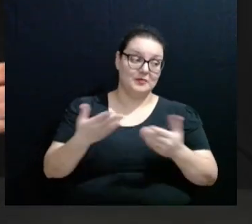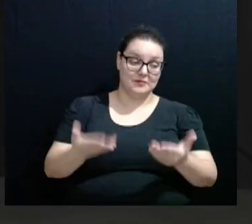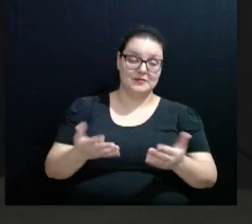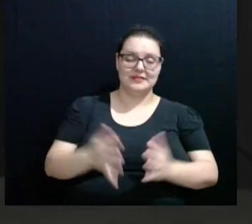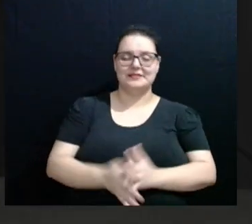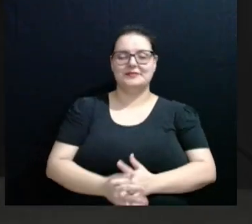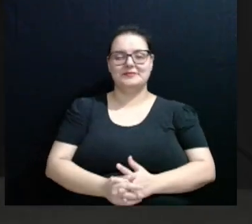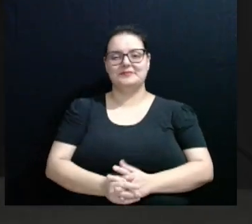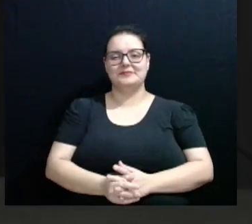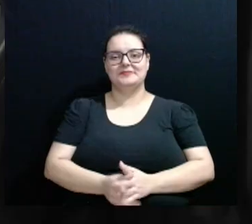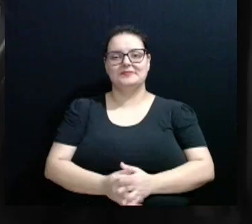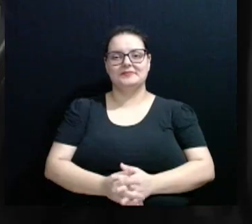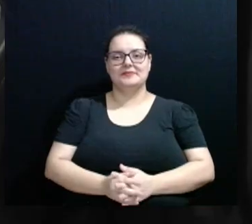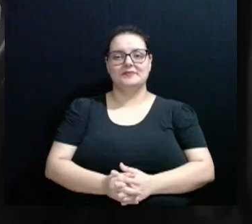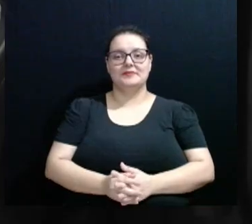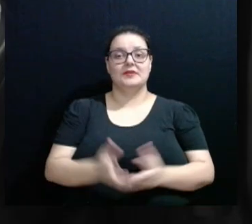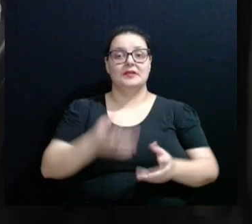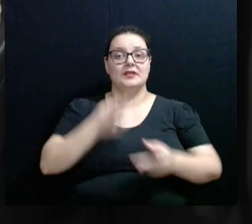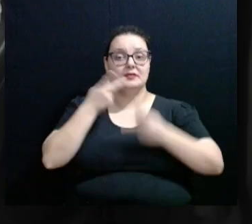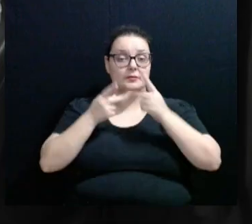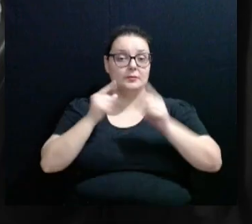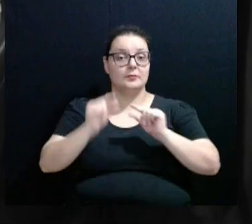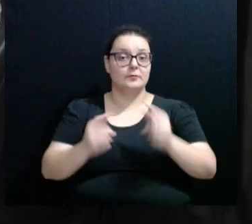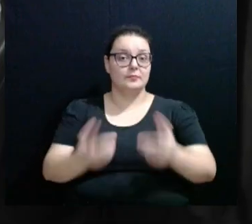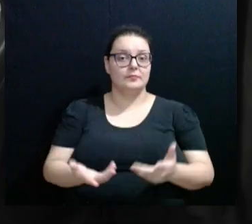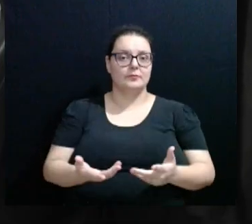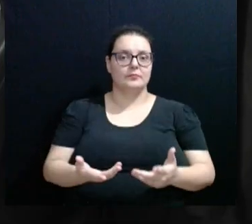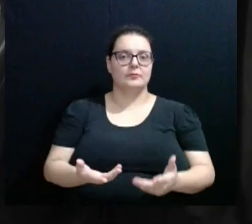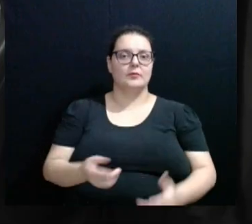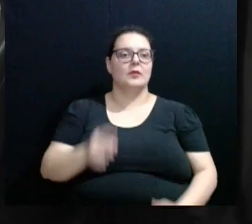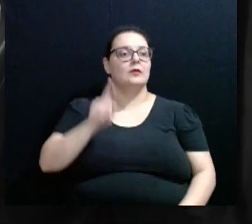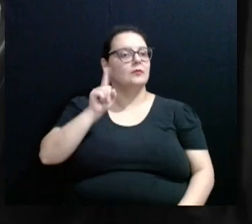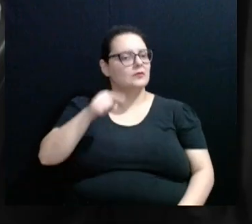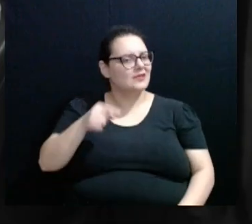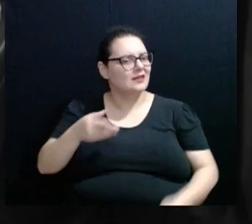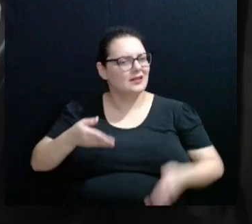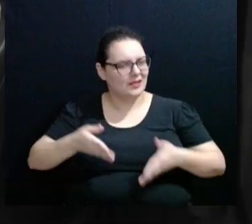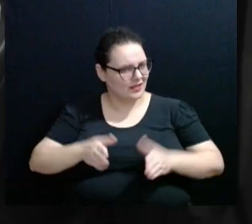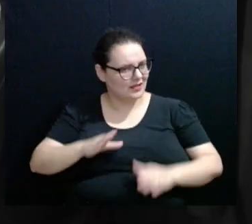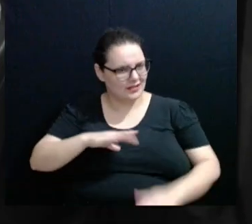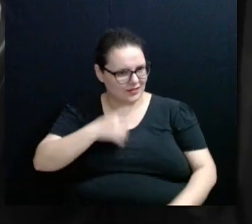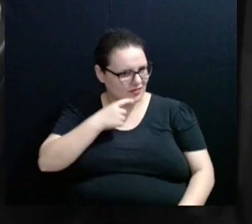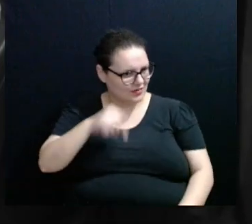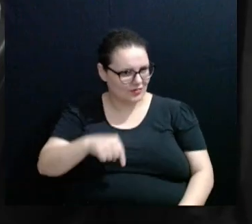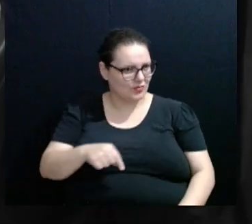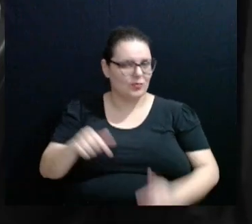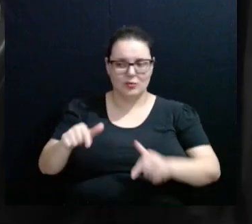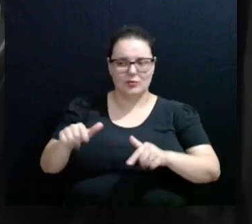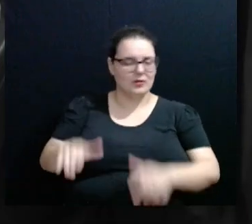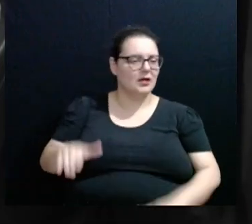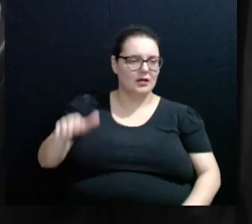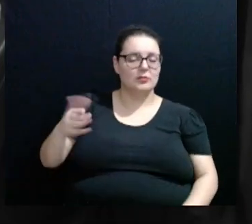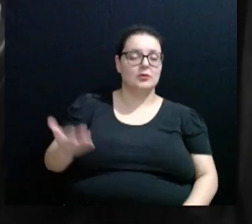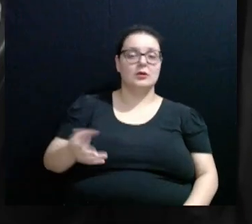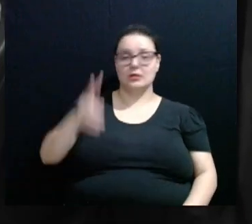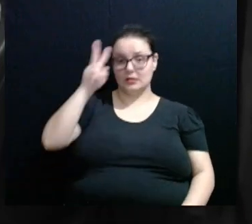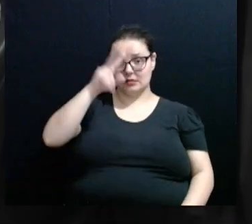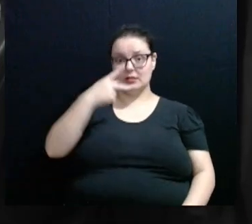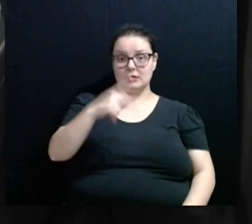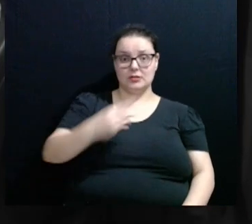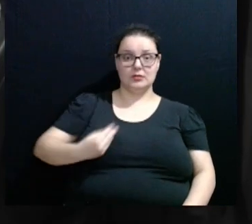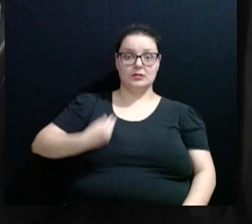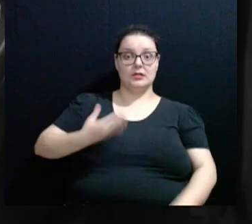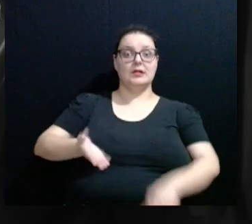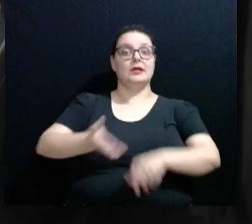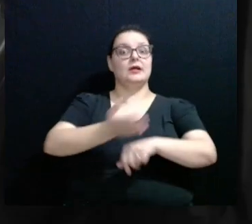hein? Olha, eu queria que você falasse um pouquinho sobre... Você é de Campinas, onde você cresceu. Fala um pouquinho da sua história antes